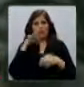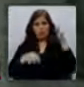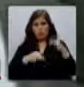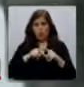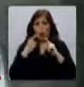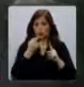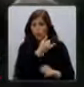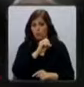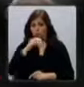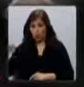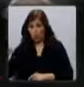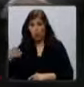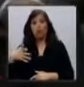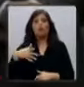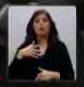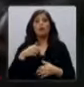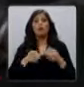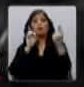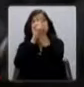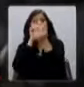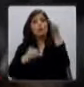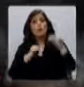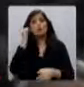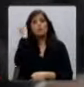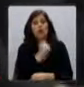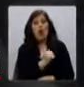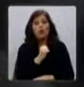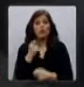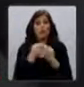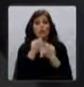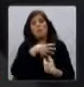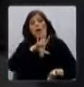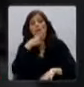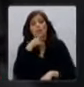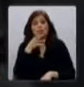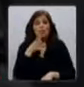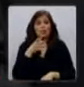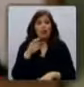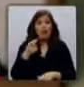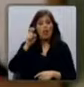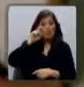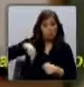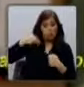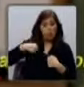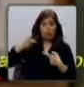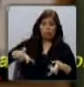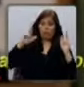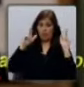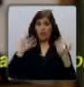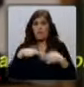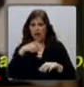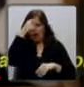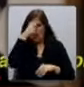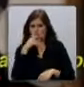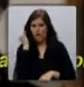sido julgado pela morte e o vizinho mas em Tribunal alegou legítima defesa e foi libertado mas a história